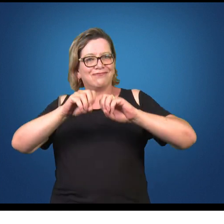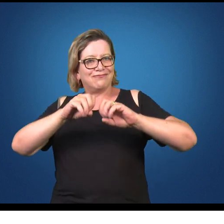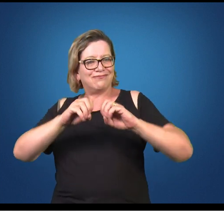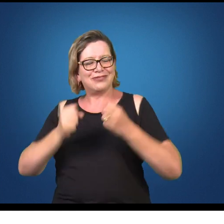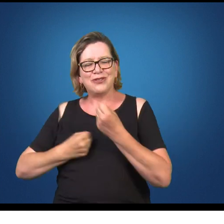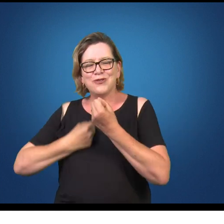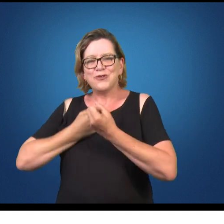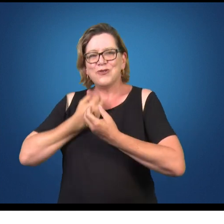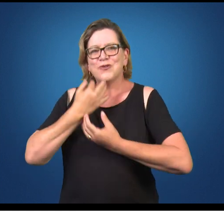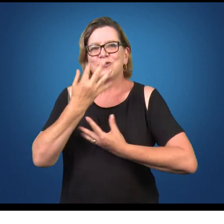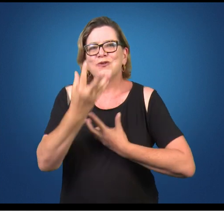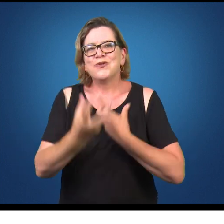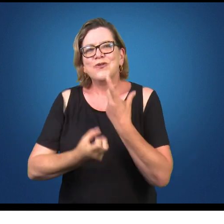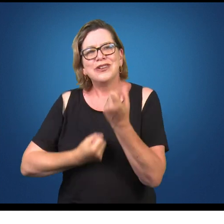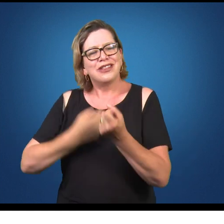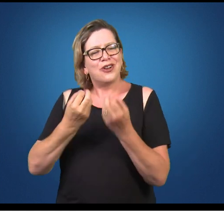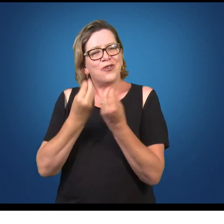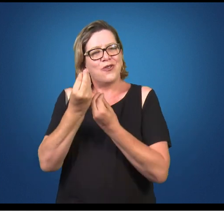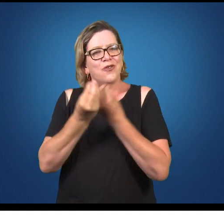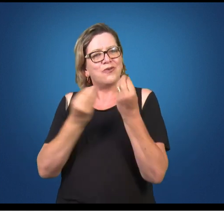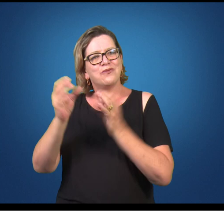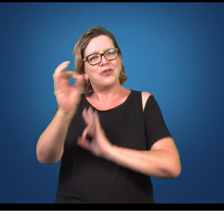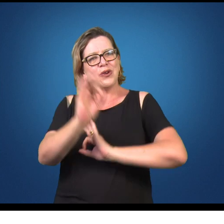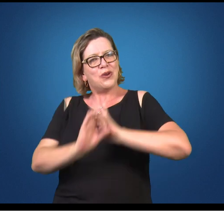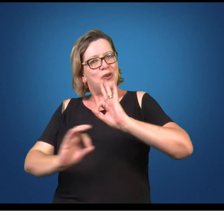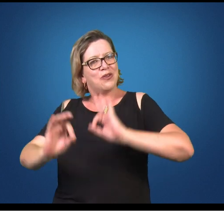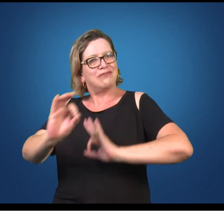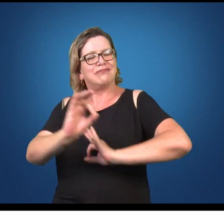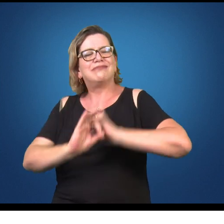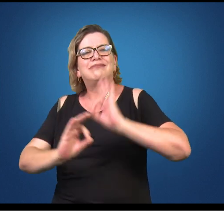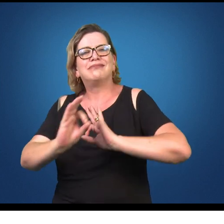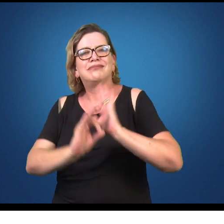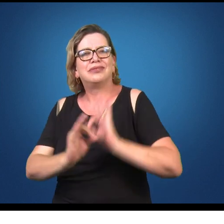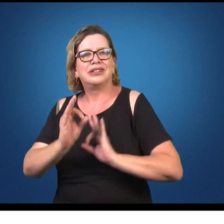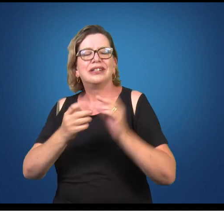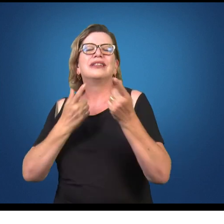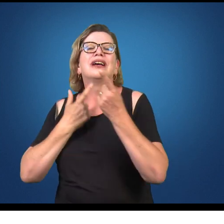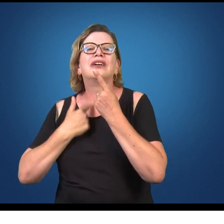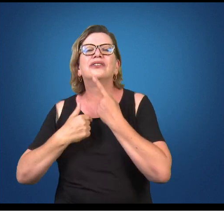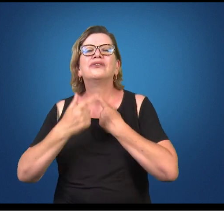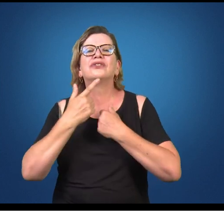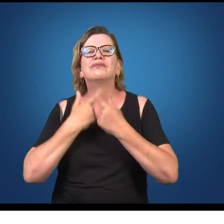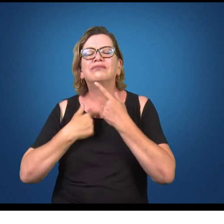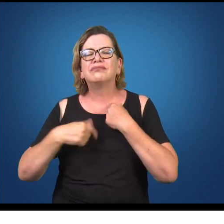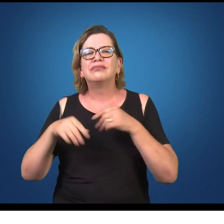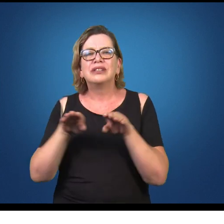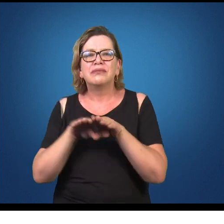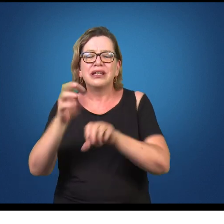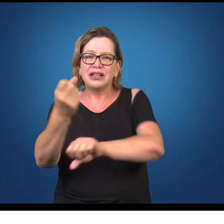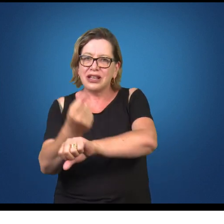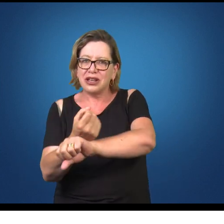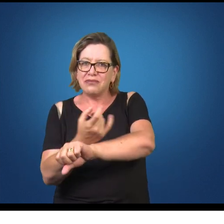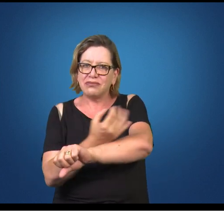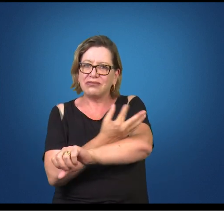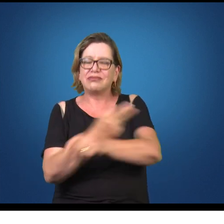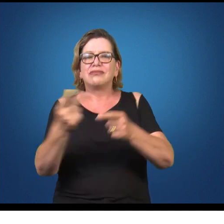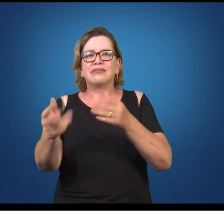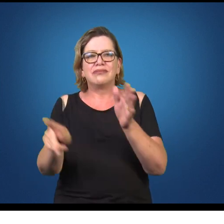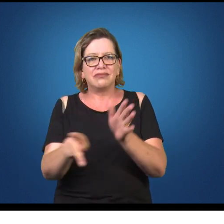essa expressão, como organizar essas vontades, essas emoções dela